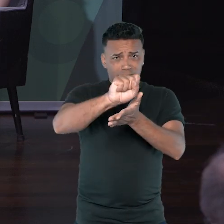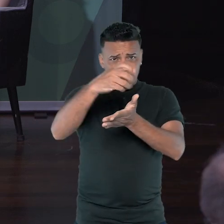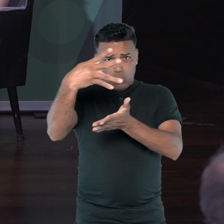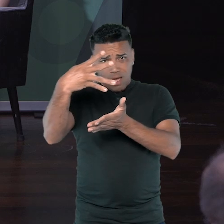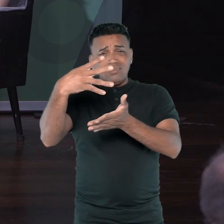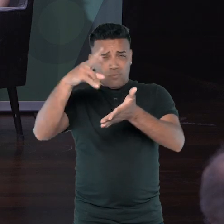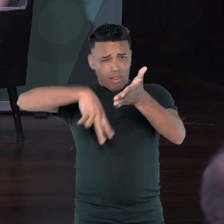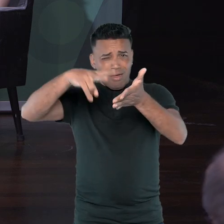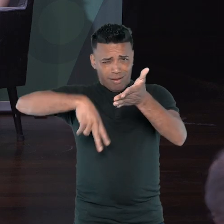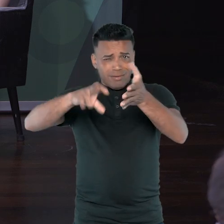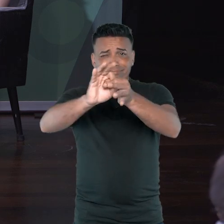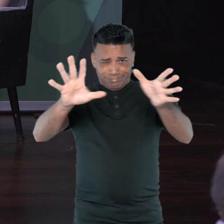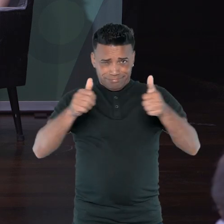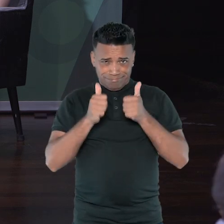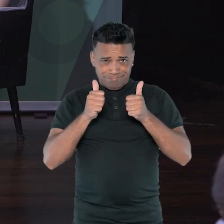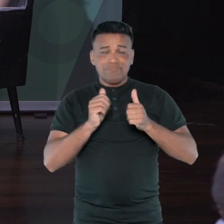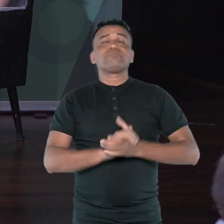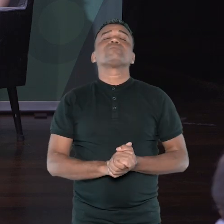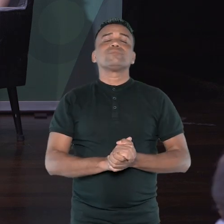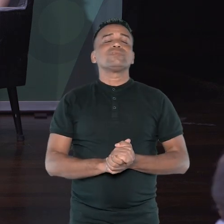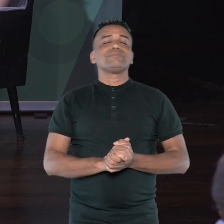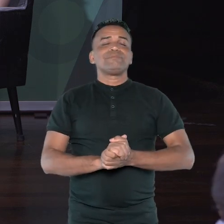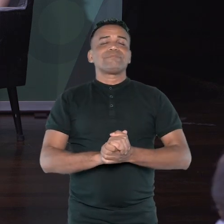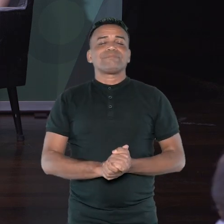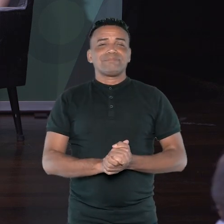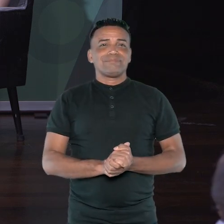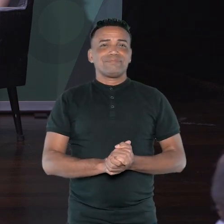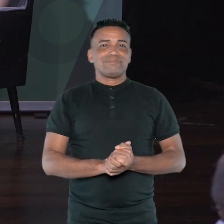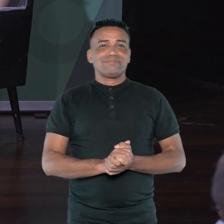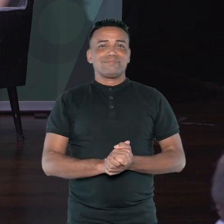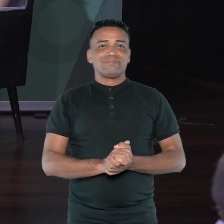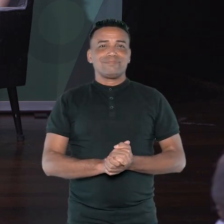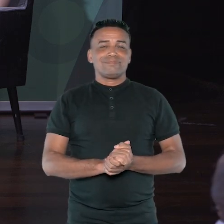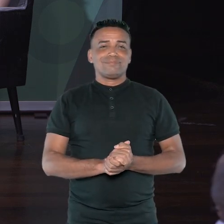ler, que está aqui, ó.